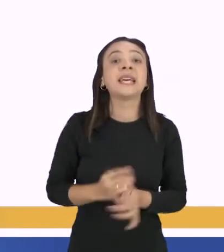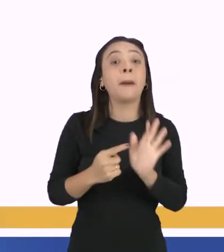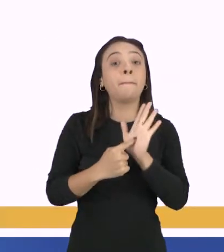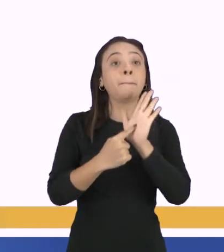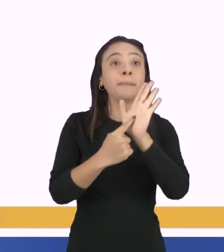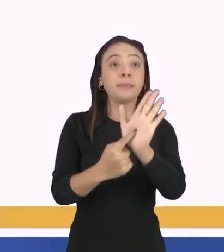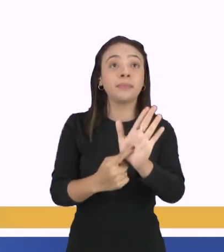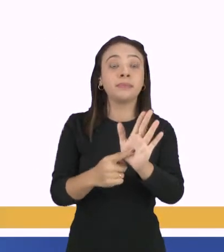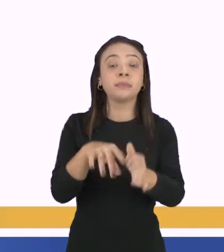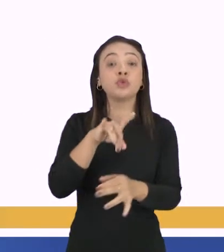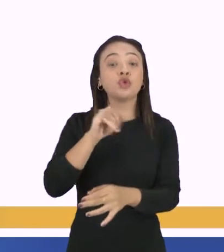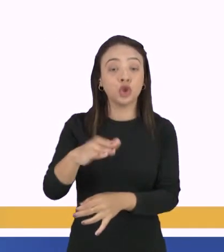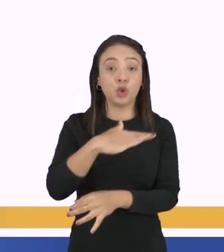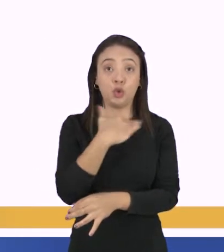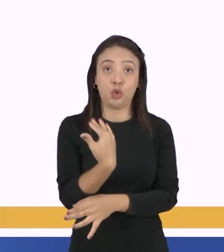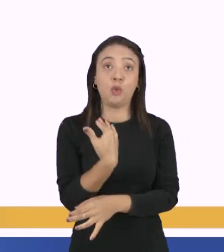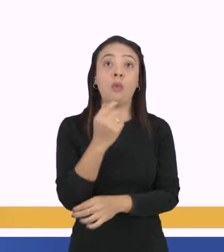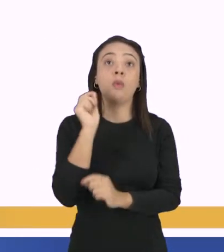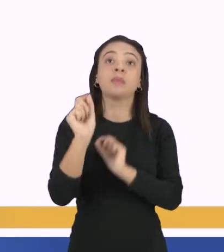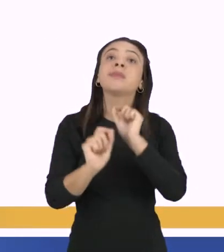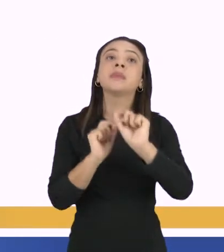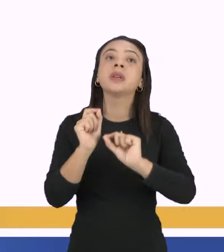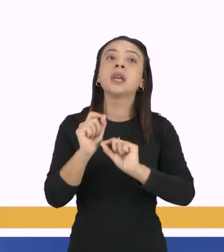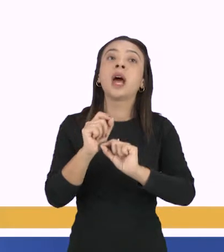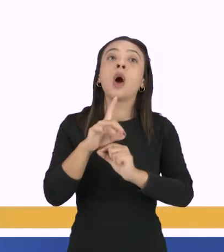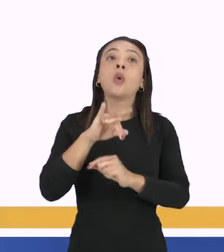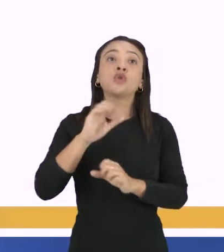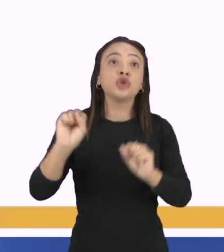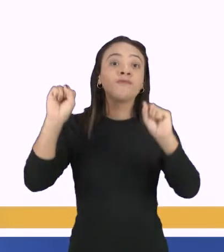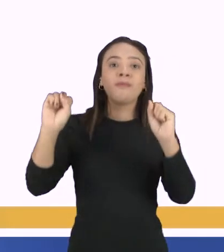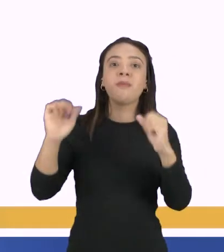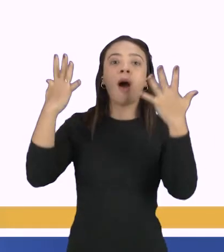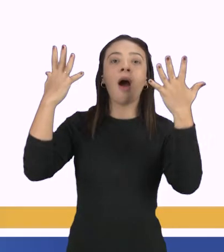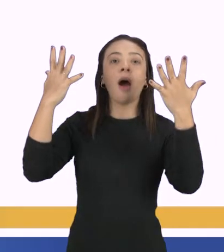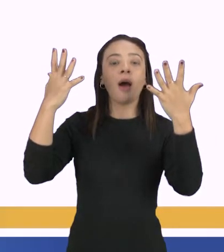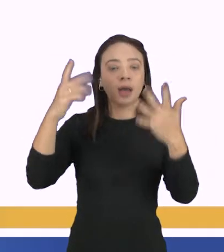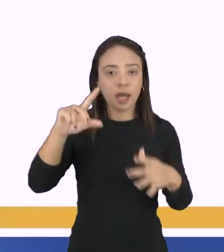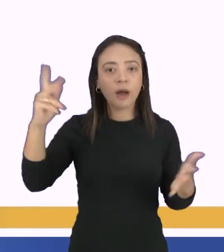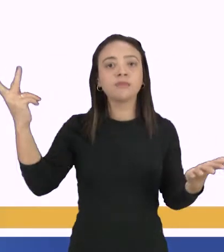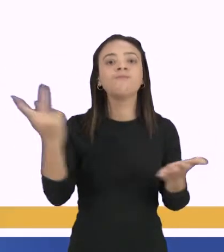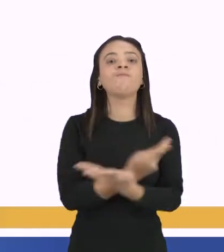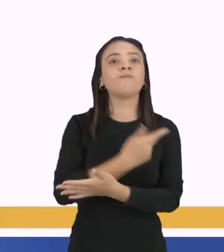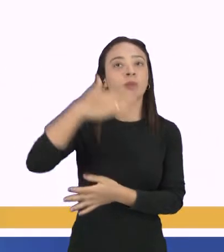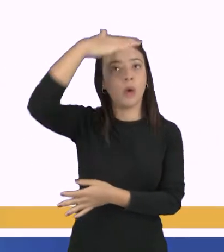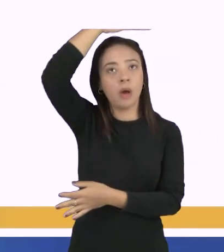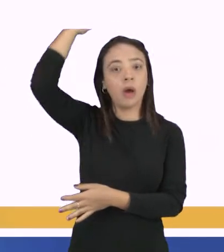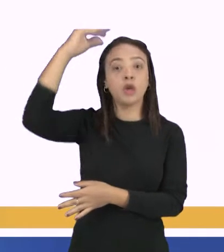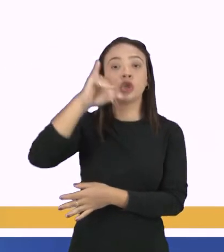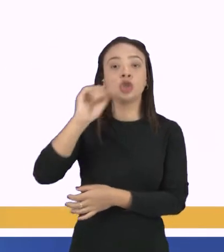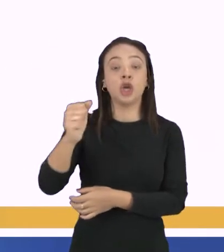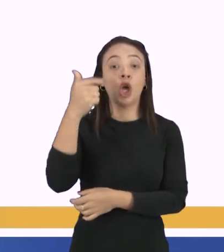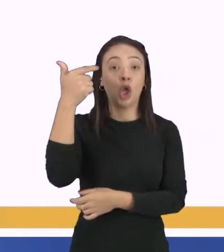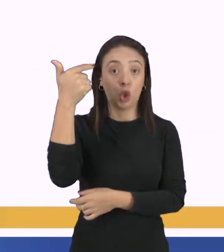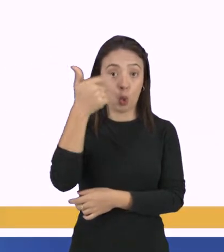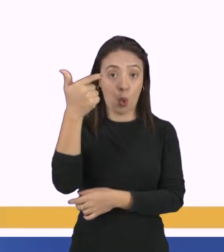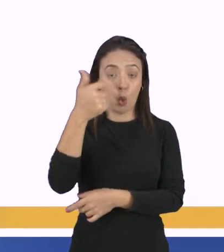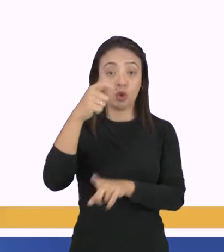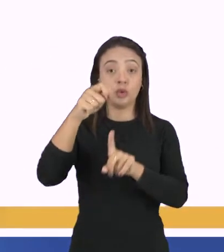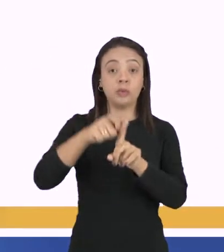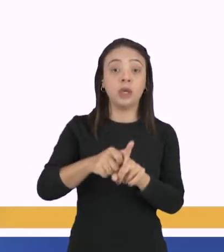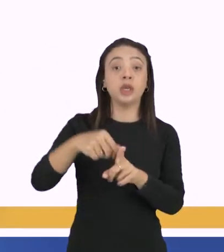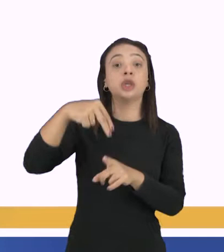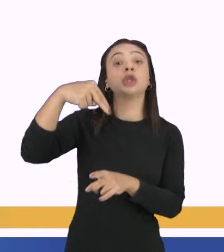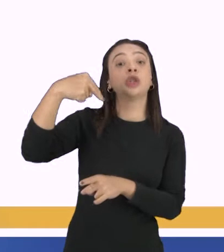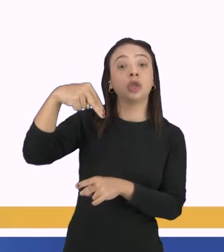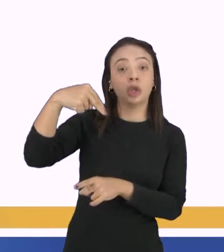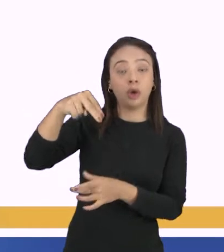que o Dia de los Muertos, Dia dos Mortos, é uma data comemorativa celebrada no México no dia 2 de novembro, data que nós aqui no